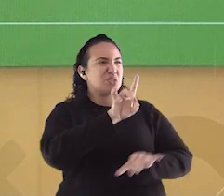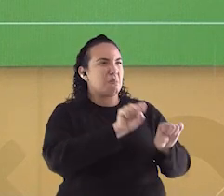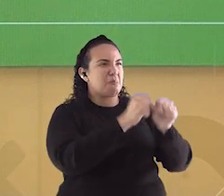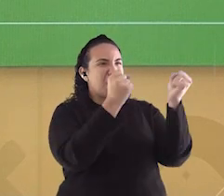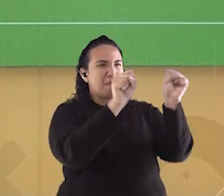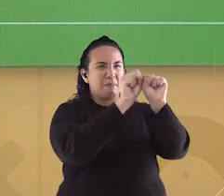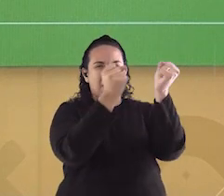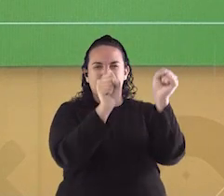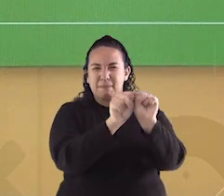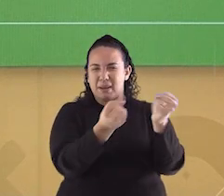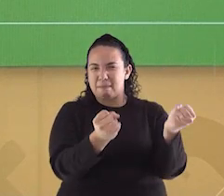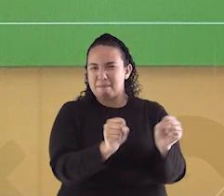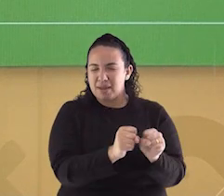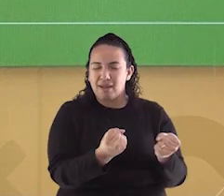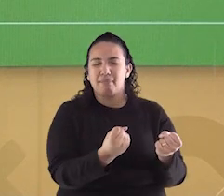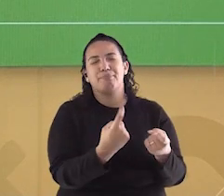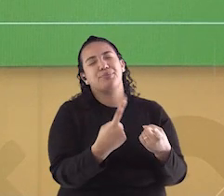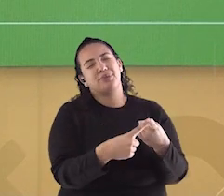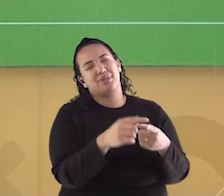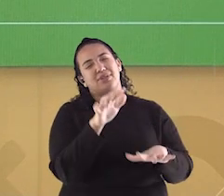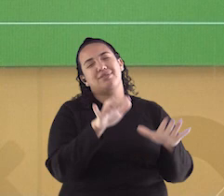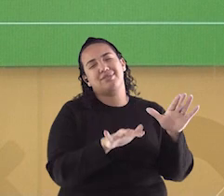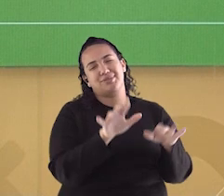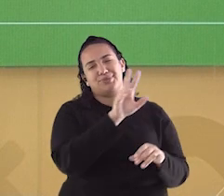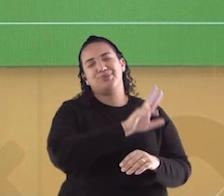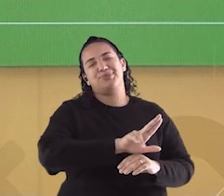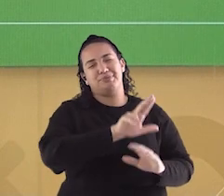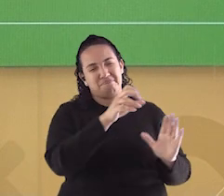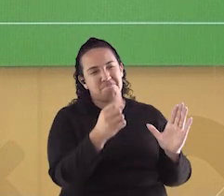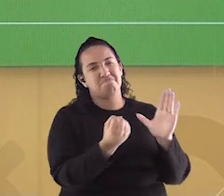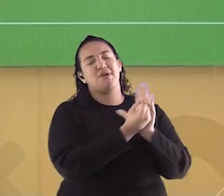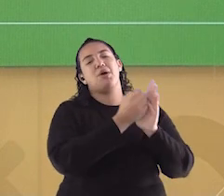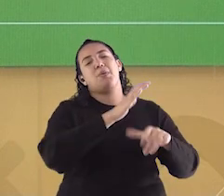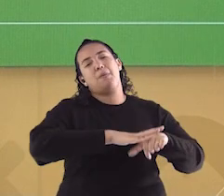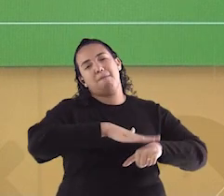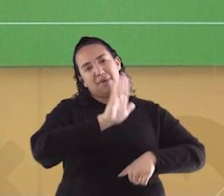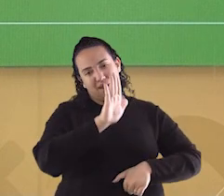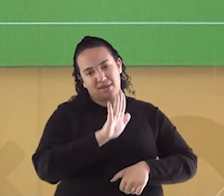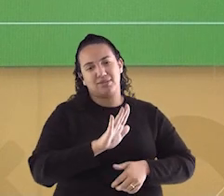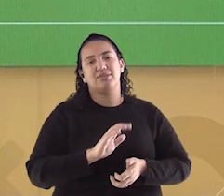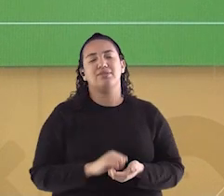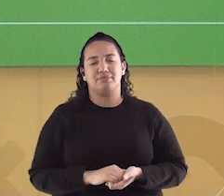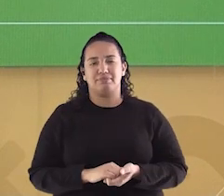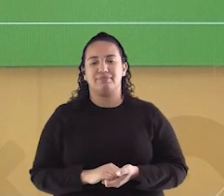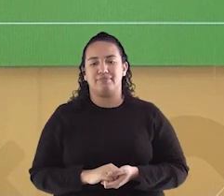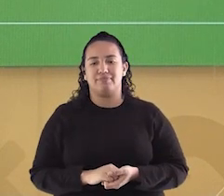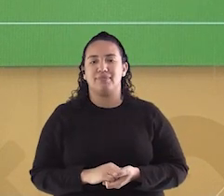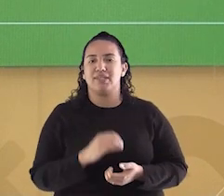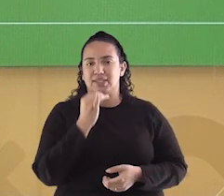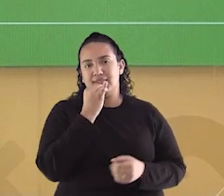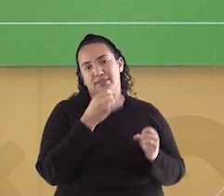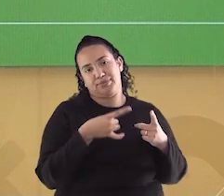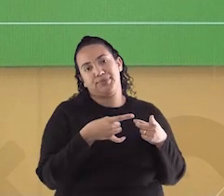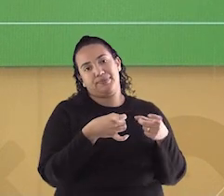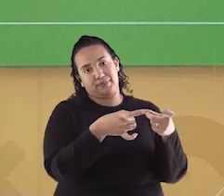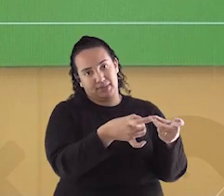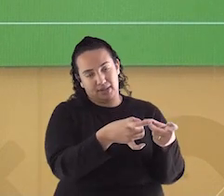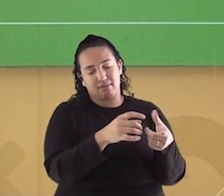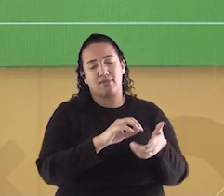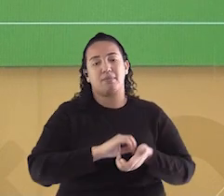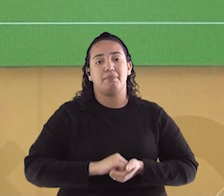ficção. Talvez seja por seu uso, né, mais marcante, que foi o uso na